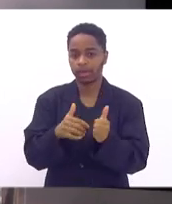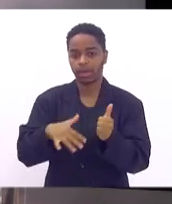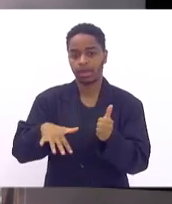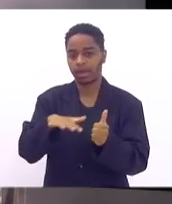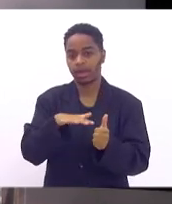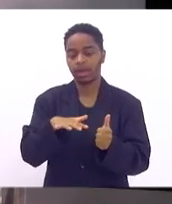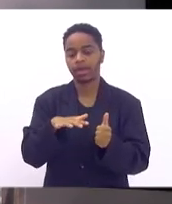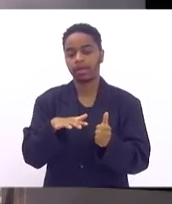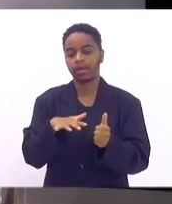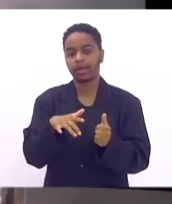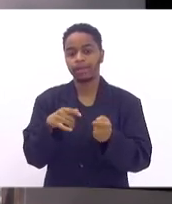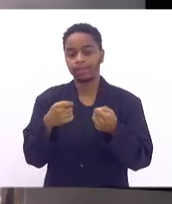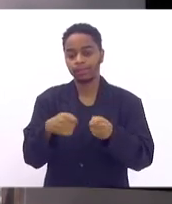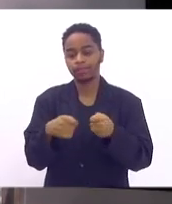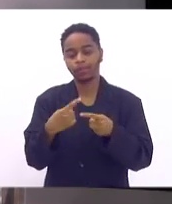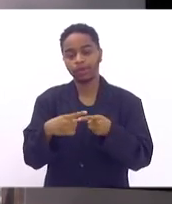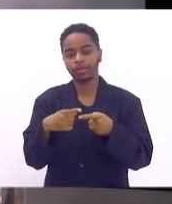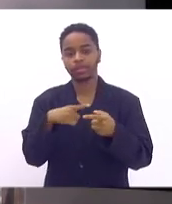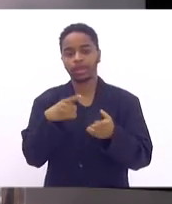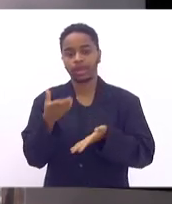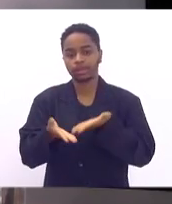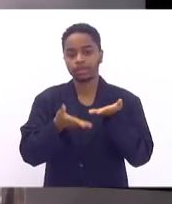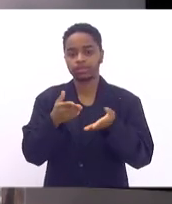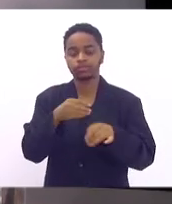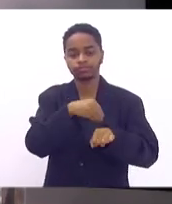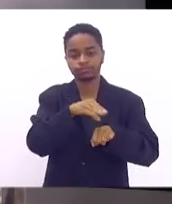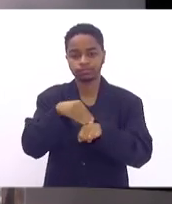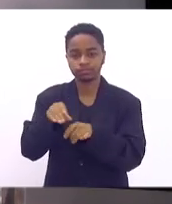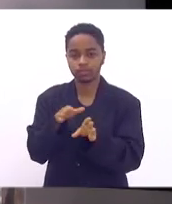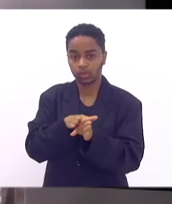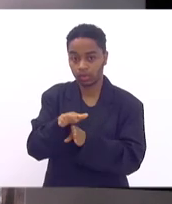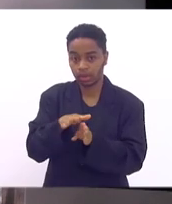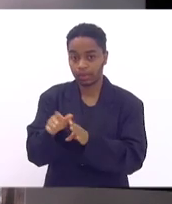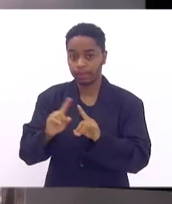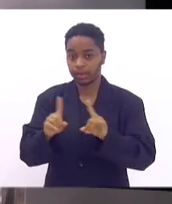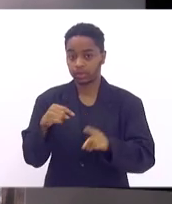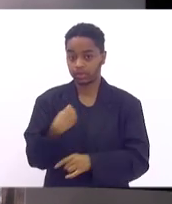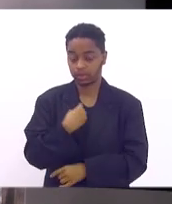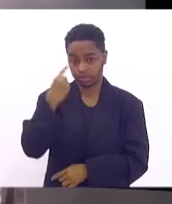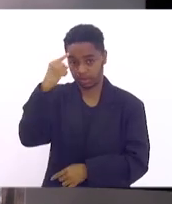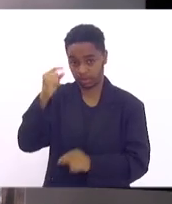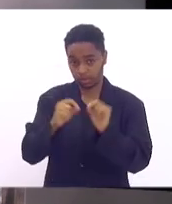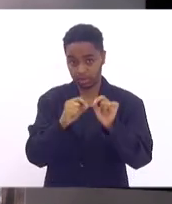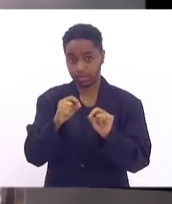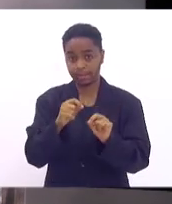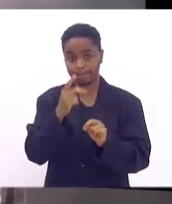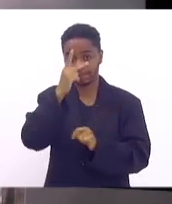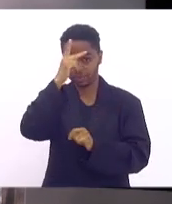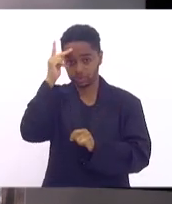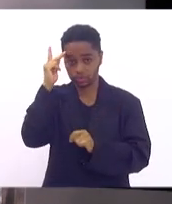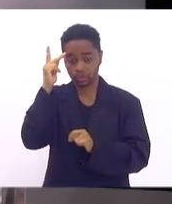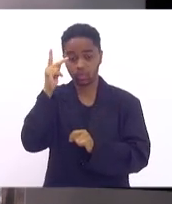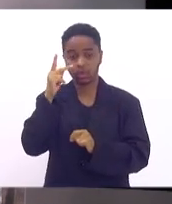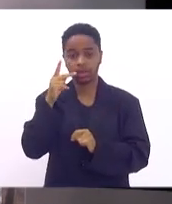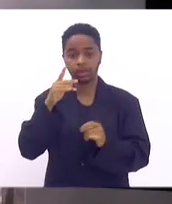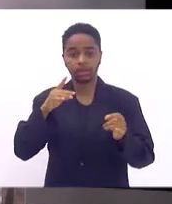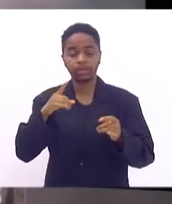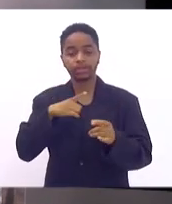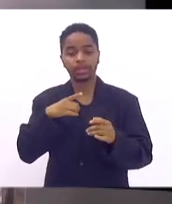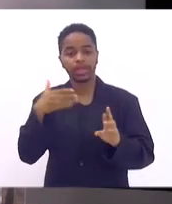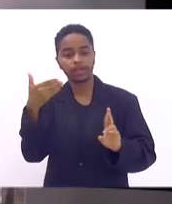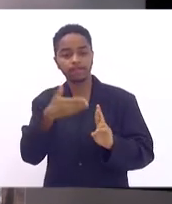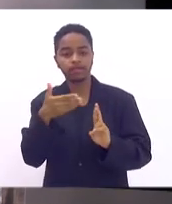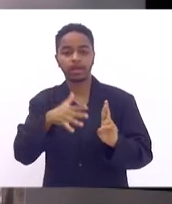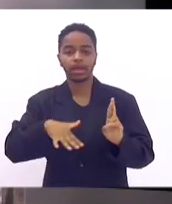A gente faz um atendimento para informar e orientar. Então, nossa ideia é que essa pessoa ela seja referenciada na rede de serviços que vai proporcionar